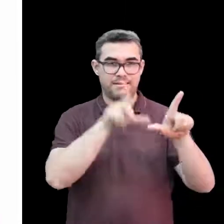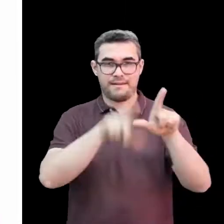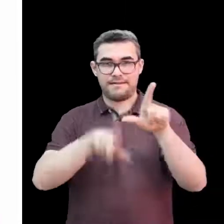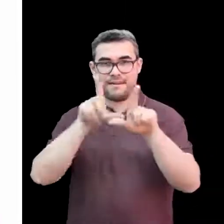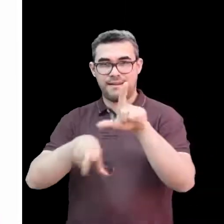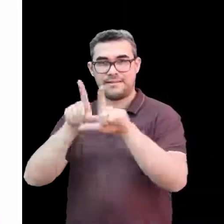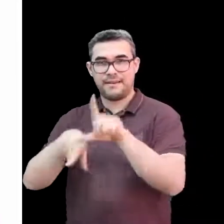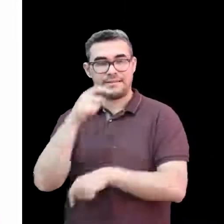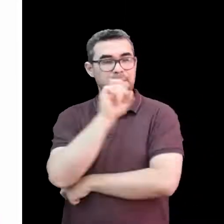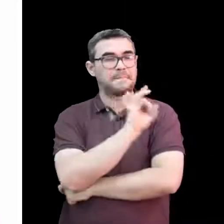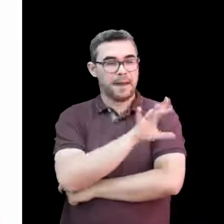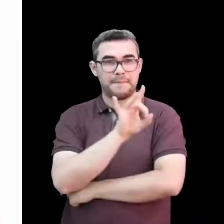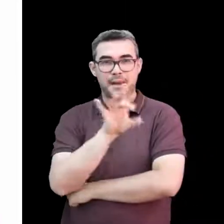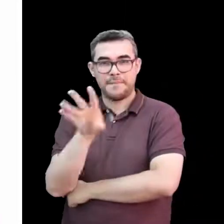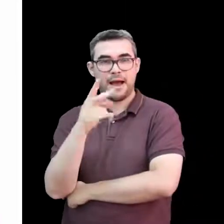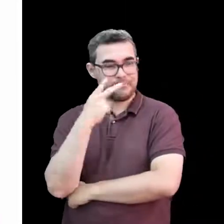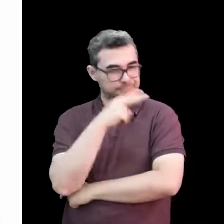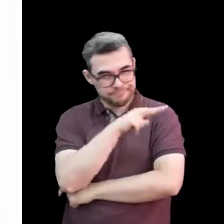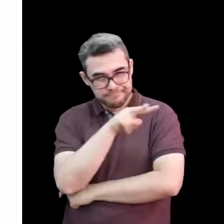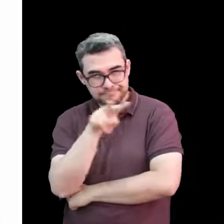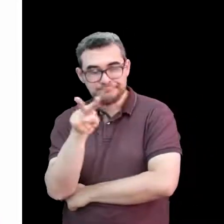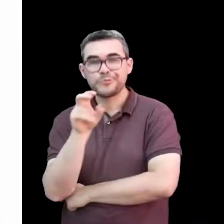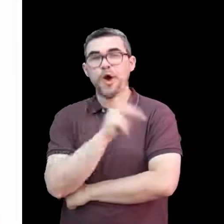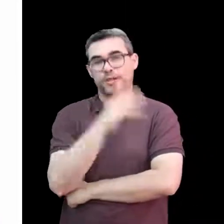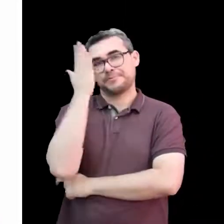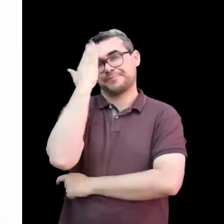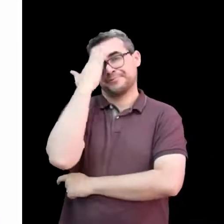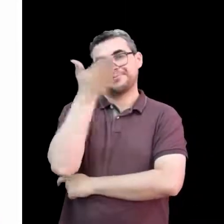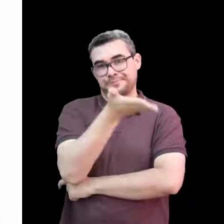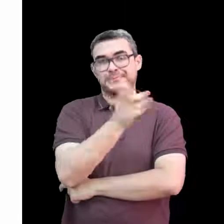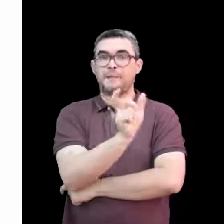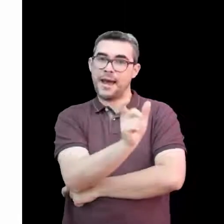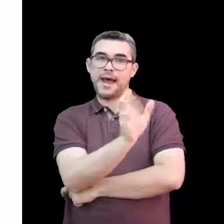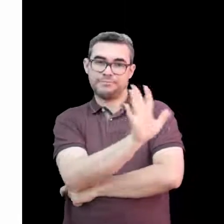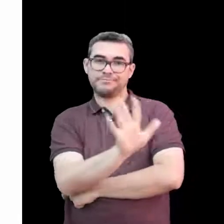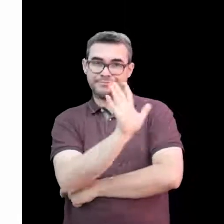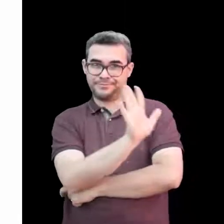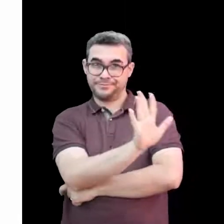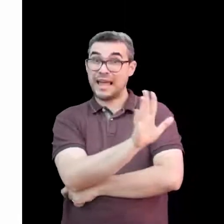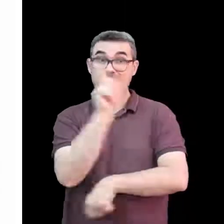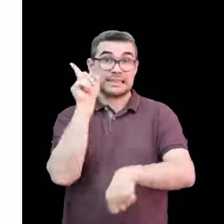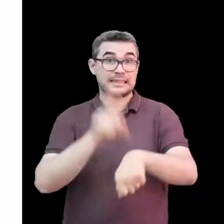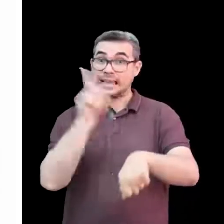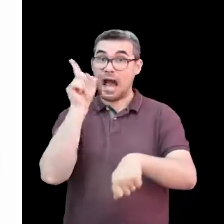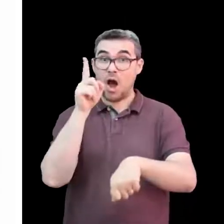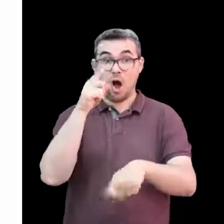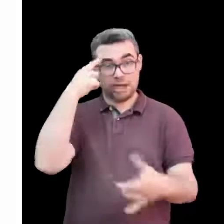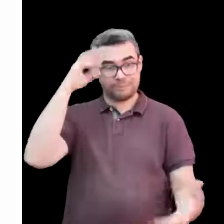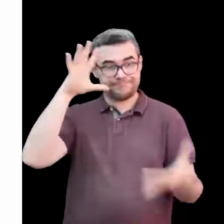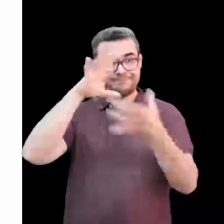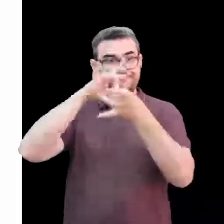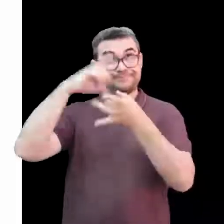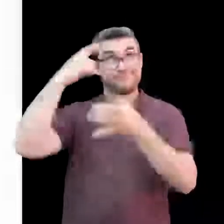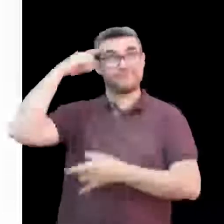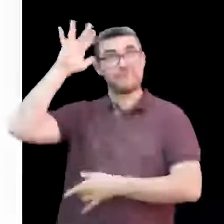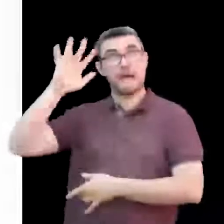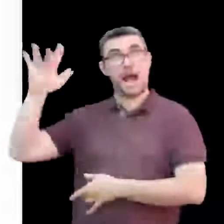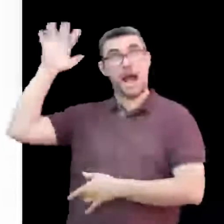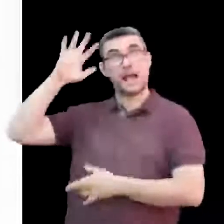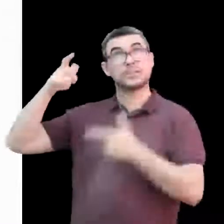mais a mais es mais a, o corpo da palavra, na mesma hora vem à sua cabeça a ideia